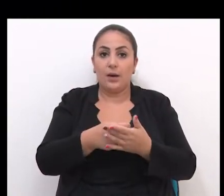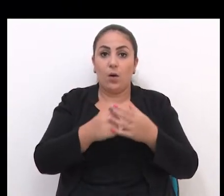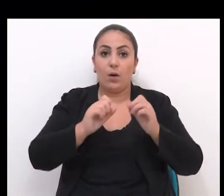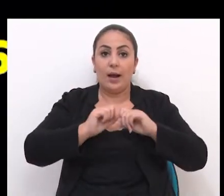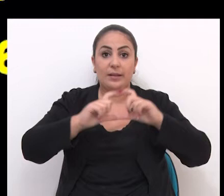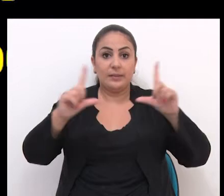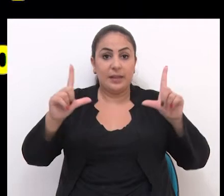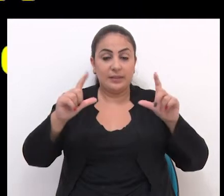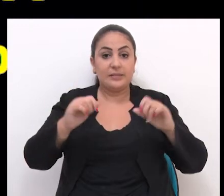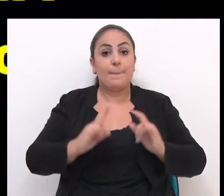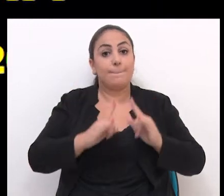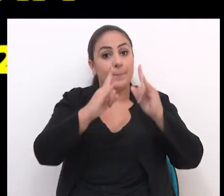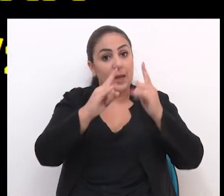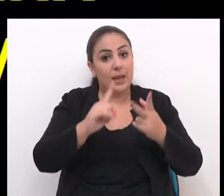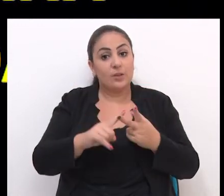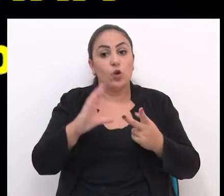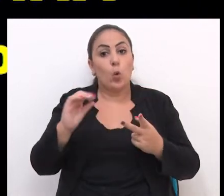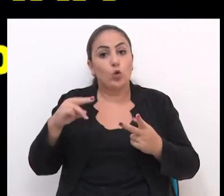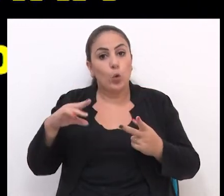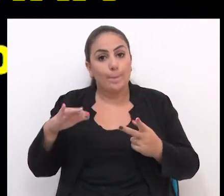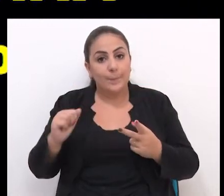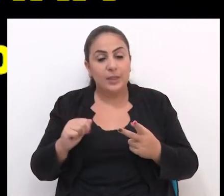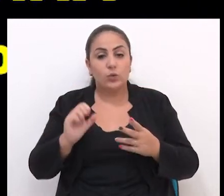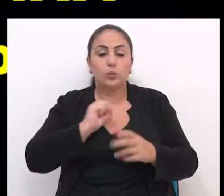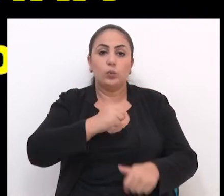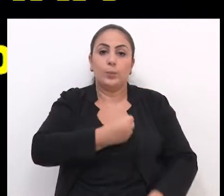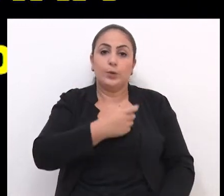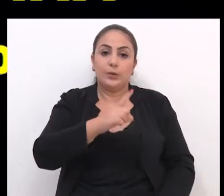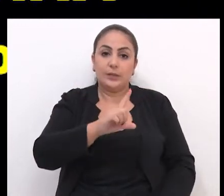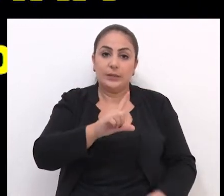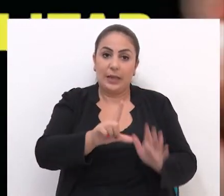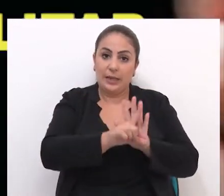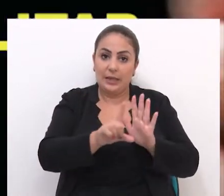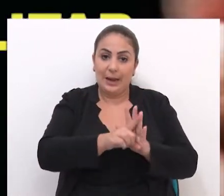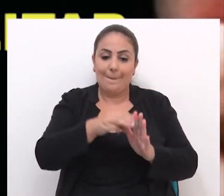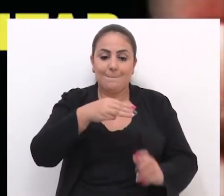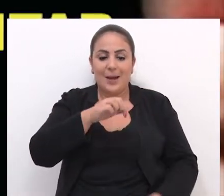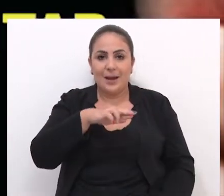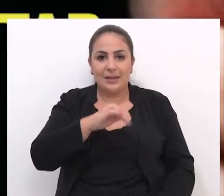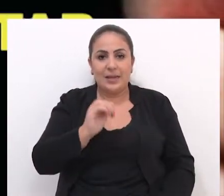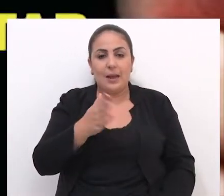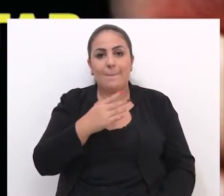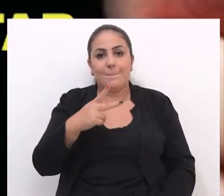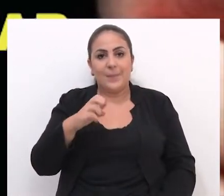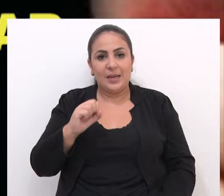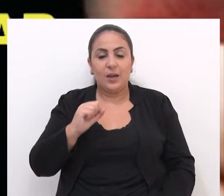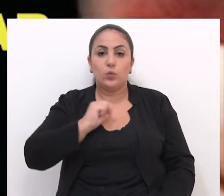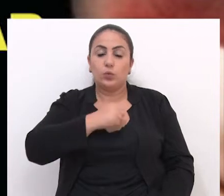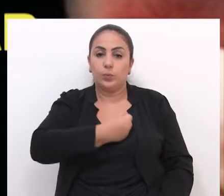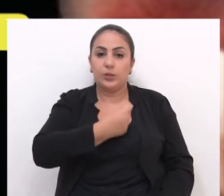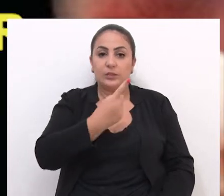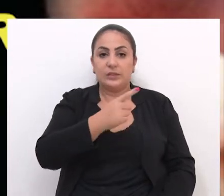em prédios e condomínios residenciais com o número da Lei Maria da Penha e os telefones